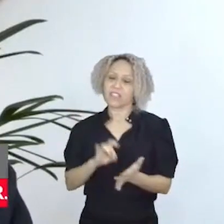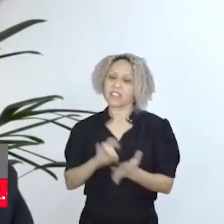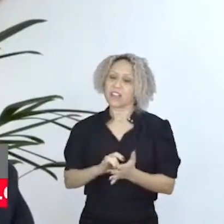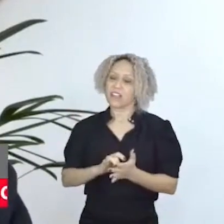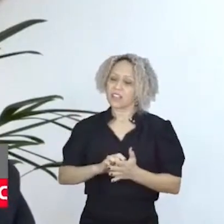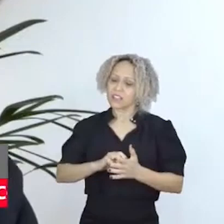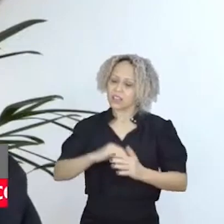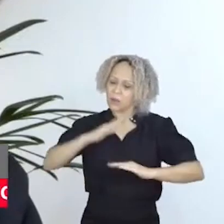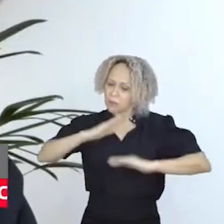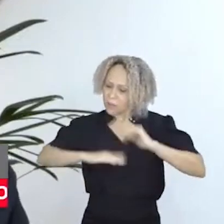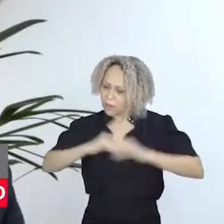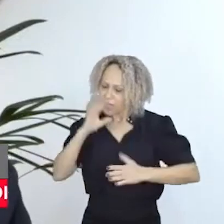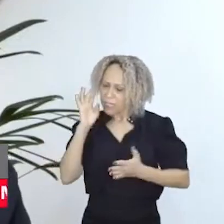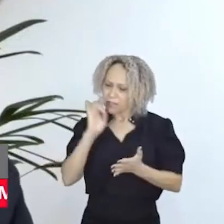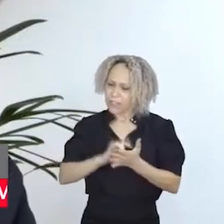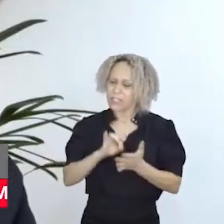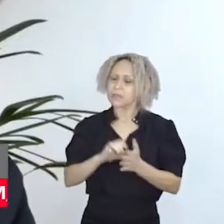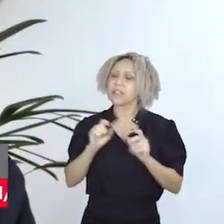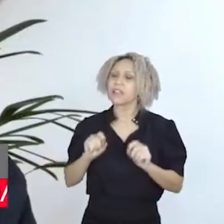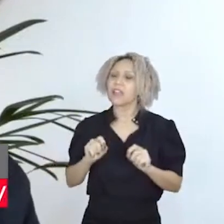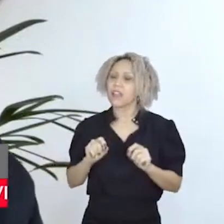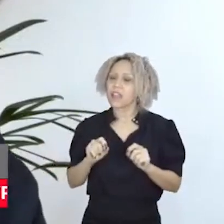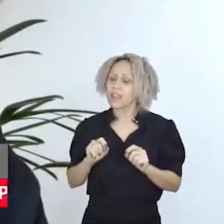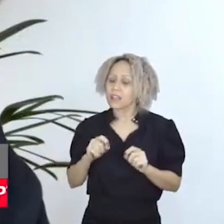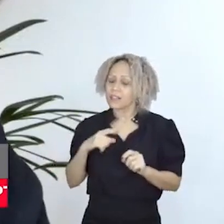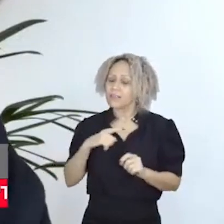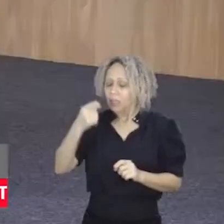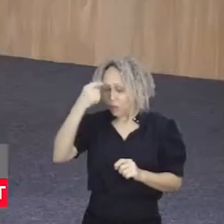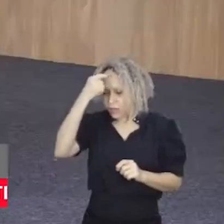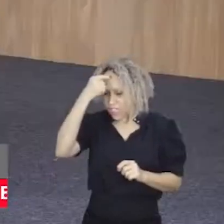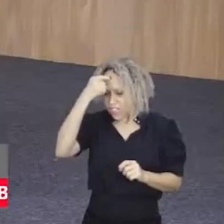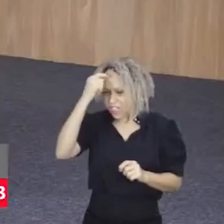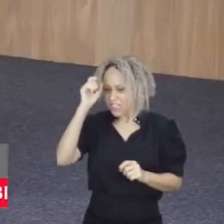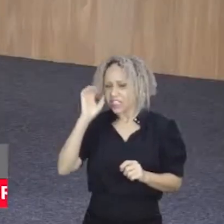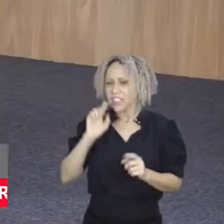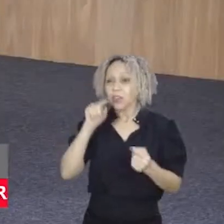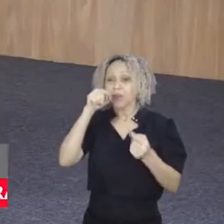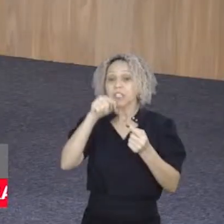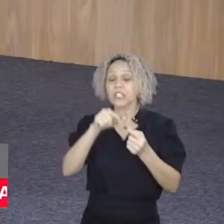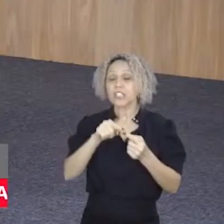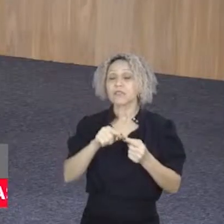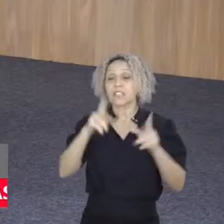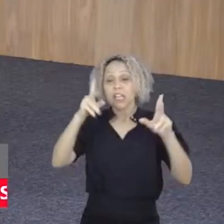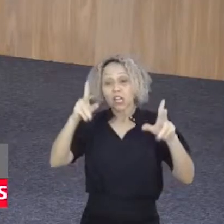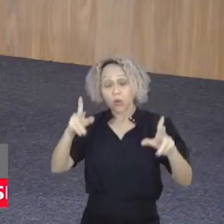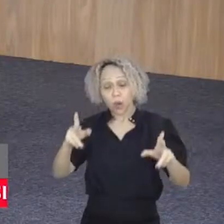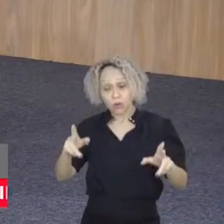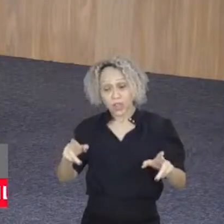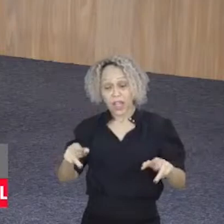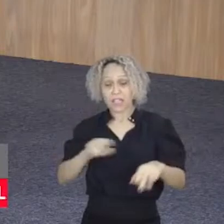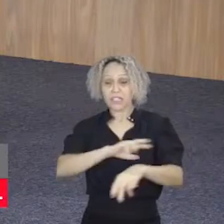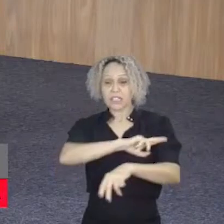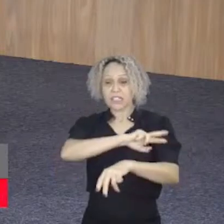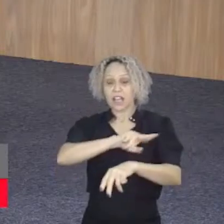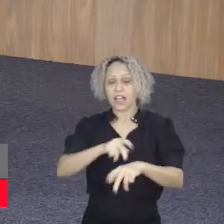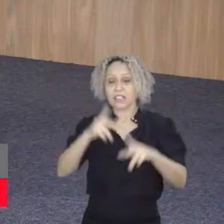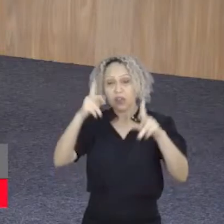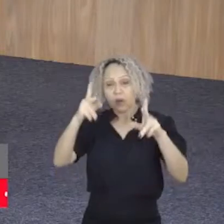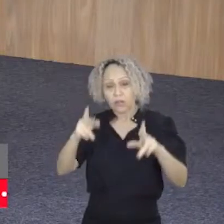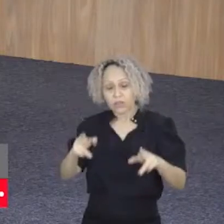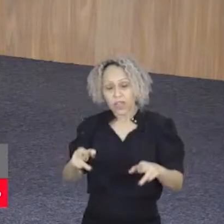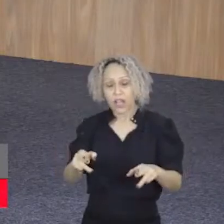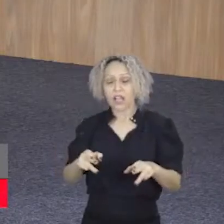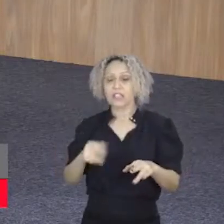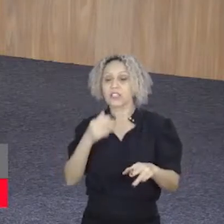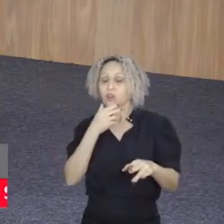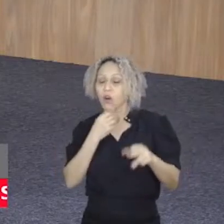igualdade de raça, intenção de promover igualdade de gênero. E vale lembrar também, deputada, que em 2021